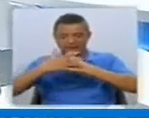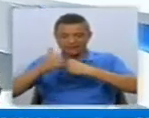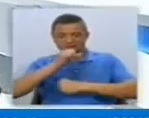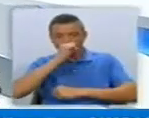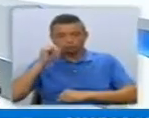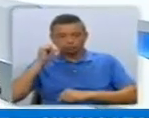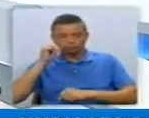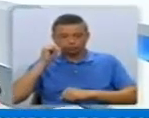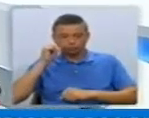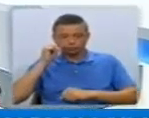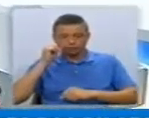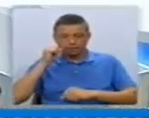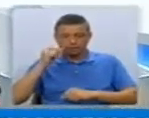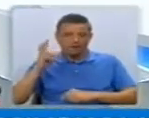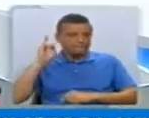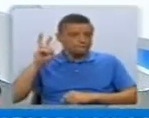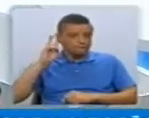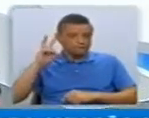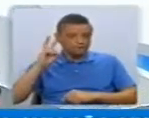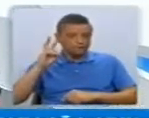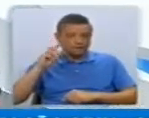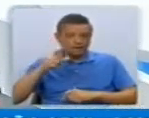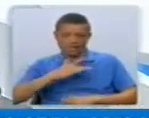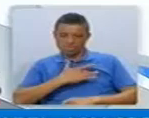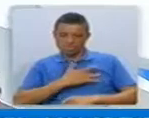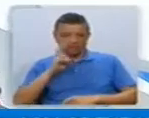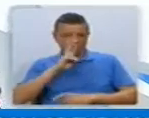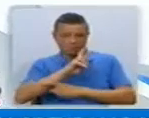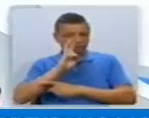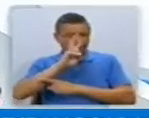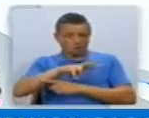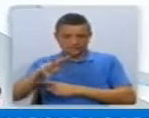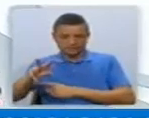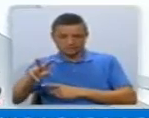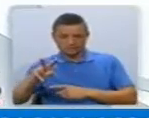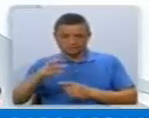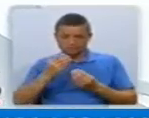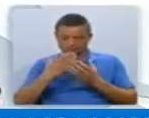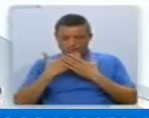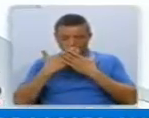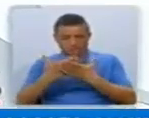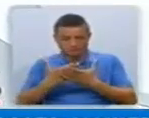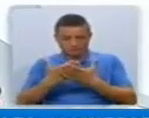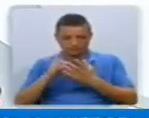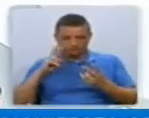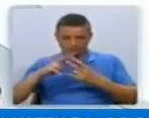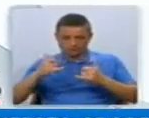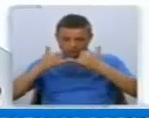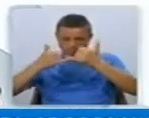uma caixa de joias, digamos assim, que os astrónomos adoram observar. Muito bem, Miguel. Muito obrigado e até ao Cristiana. próximo fim de semana.